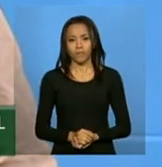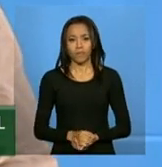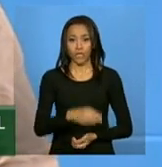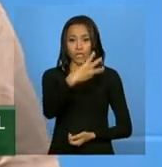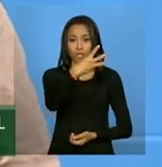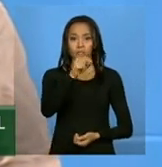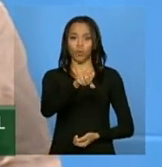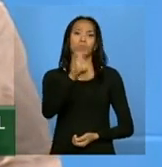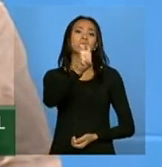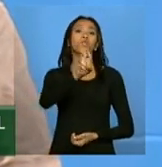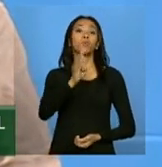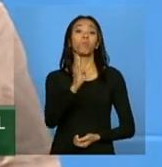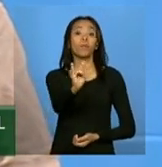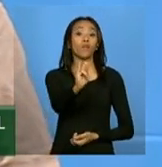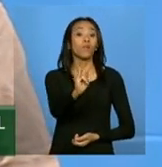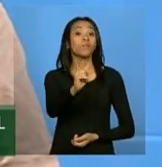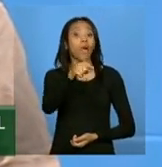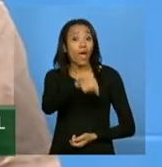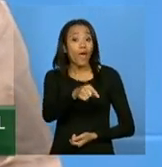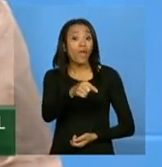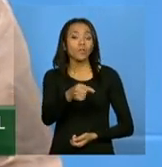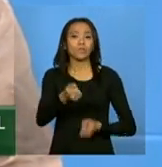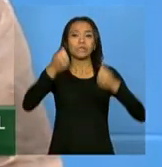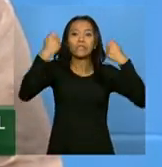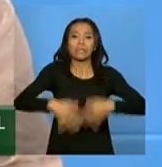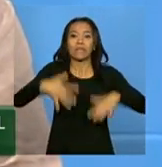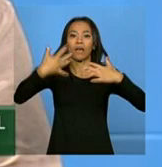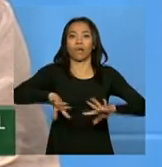3,5 bilhões vêm dos gastos globais.